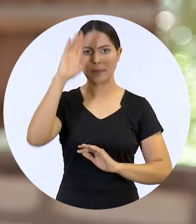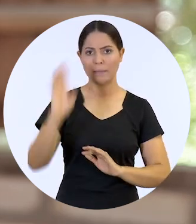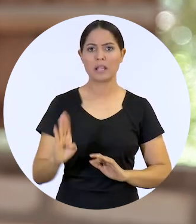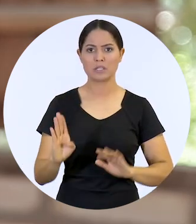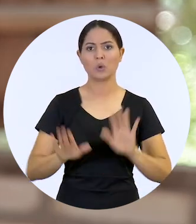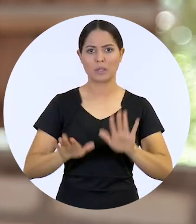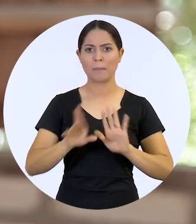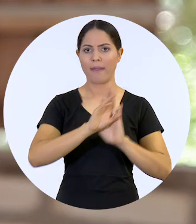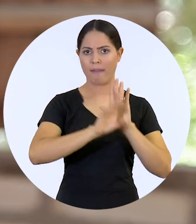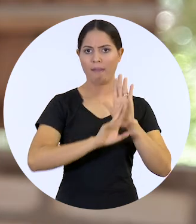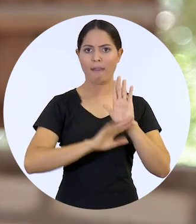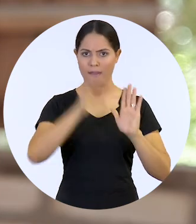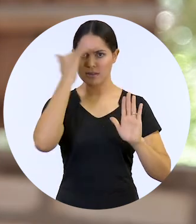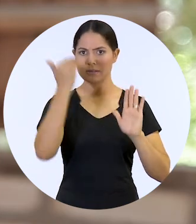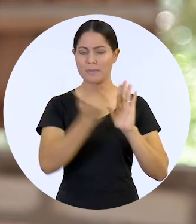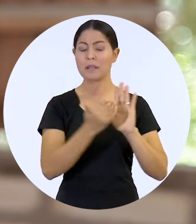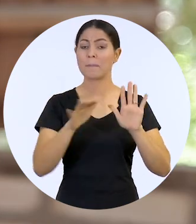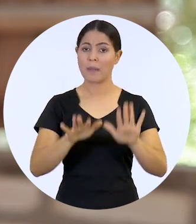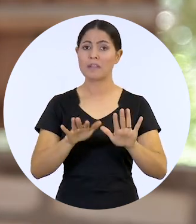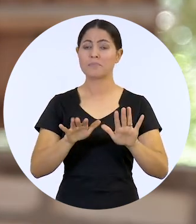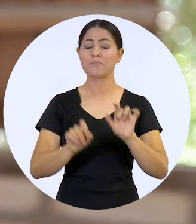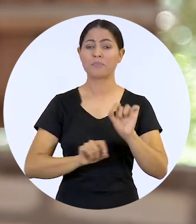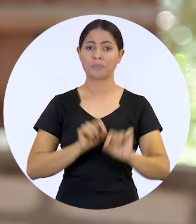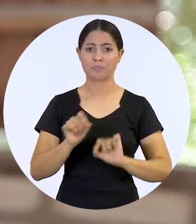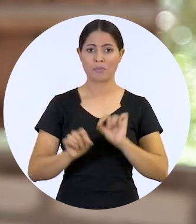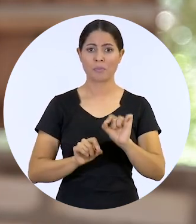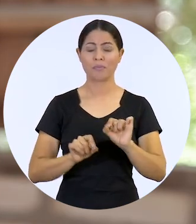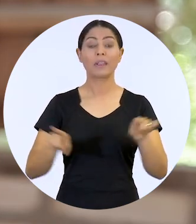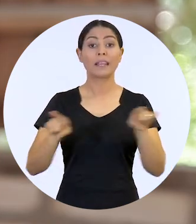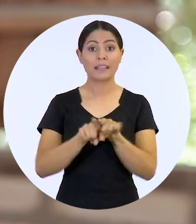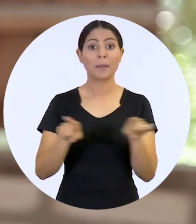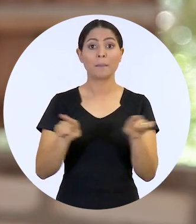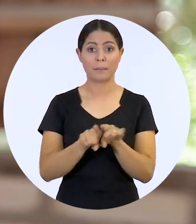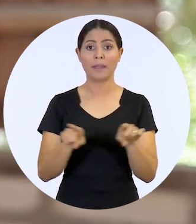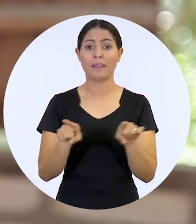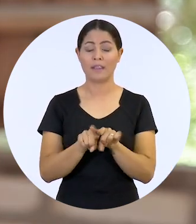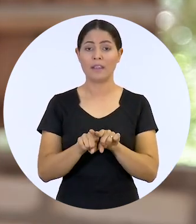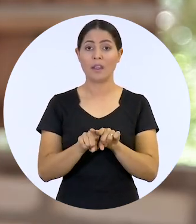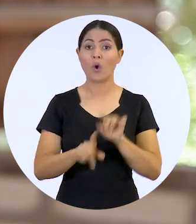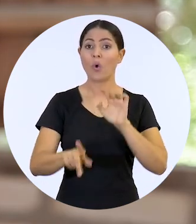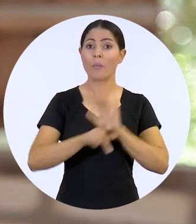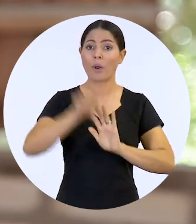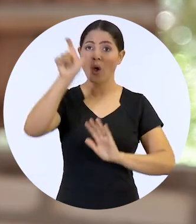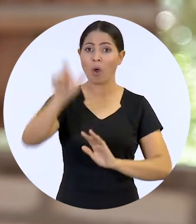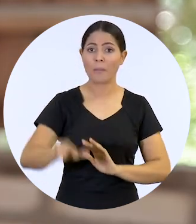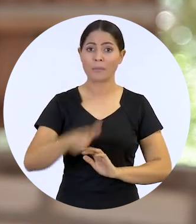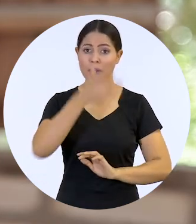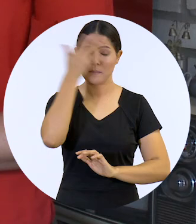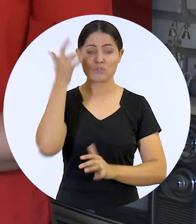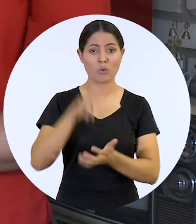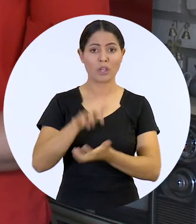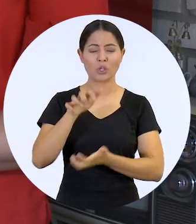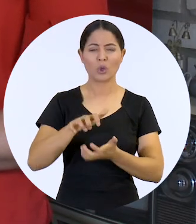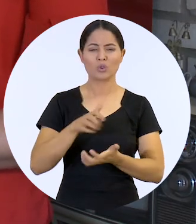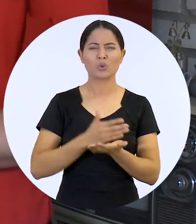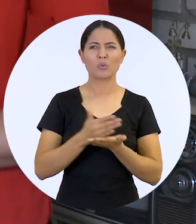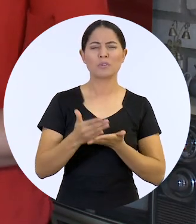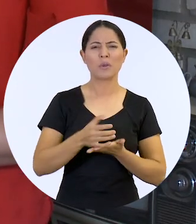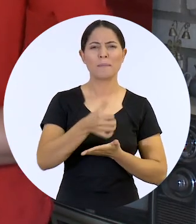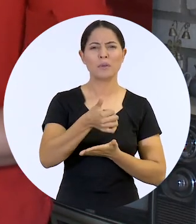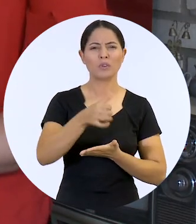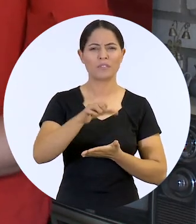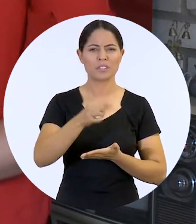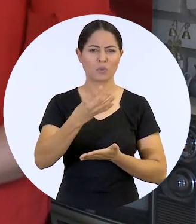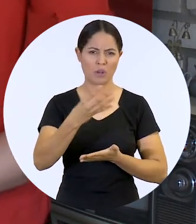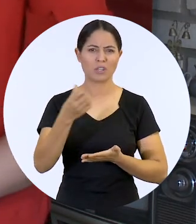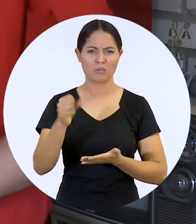signatário de algumas dessas regras. Assim também como a própria condição do idoso passou a ter uma preocupação em